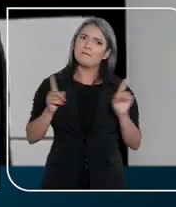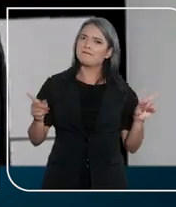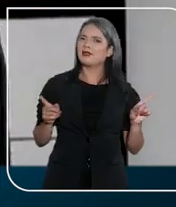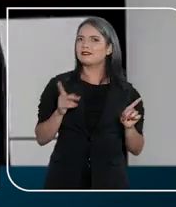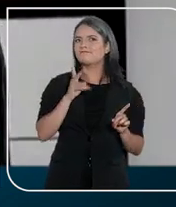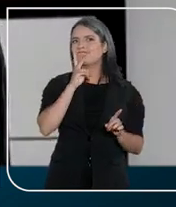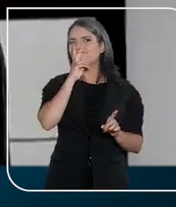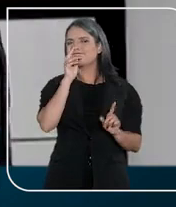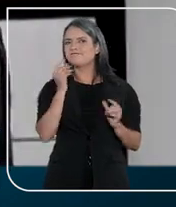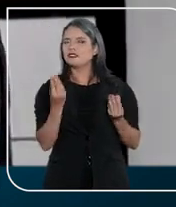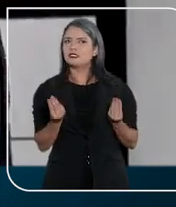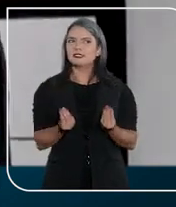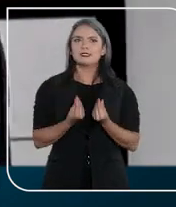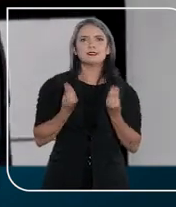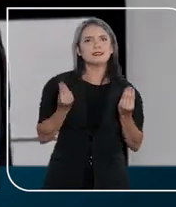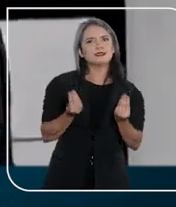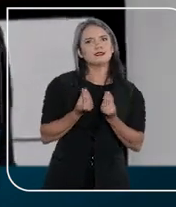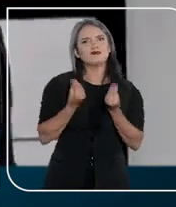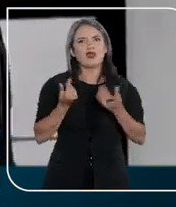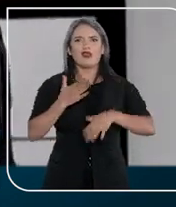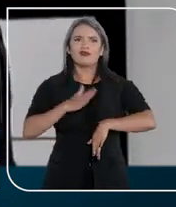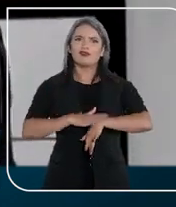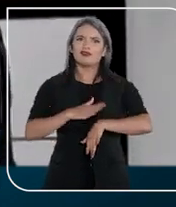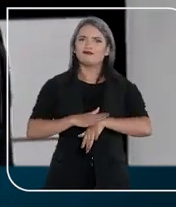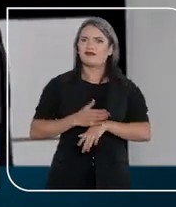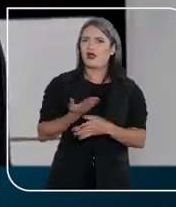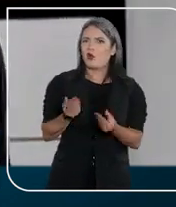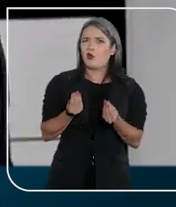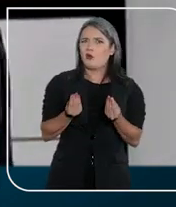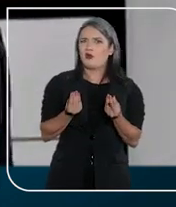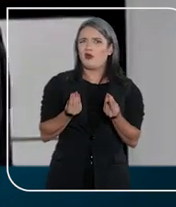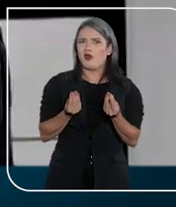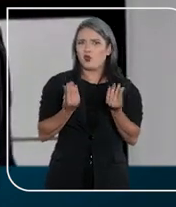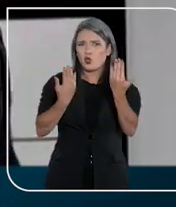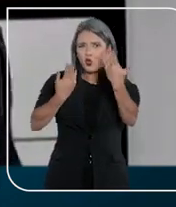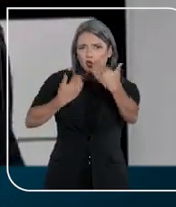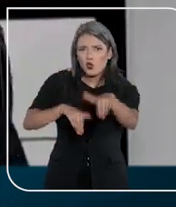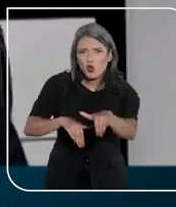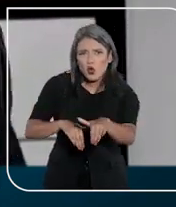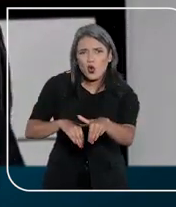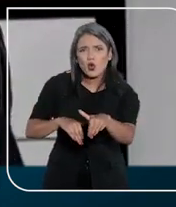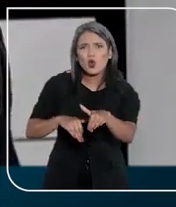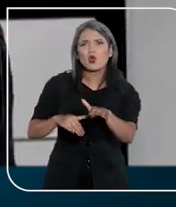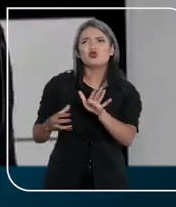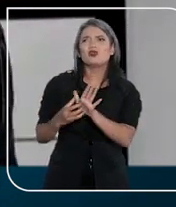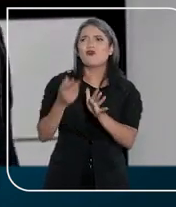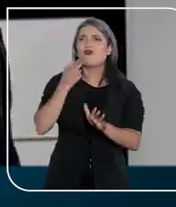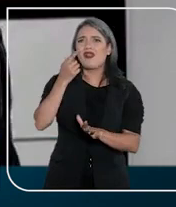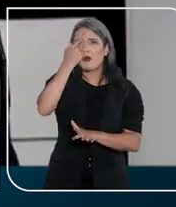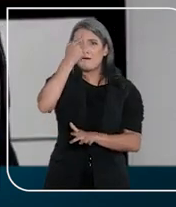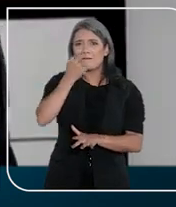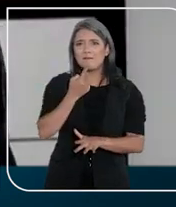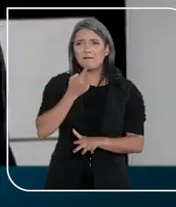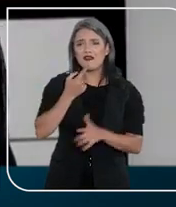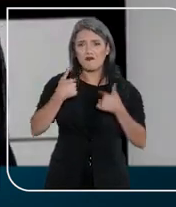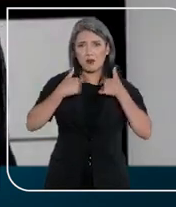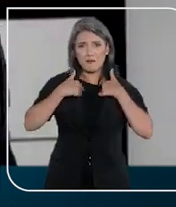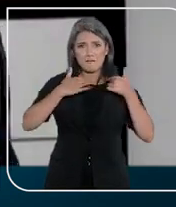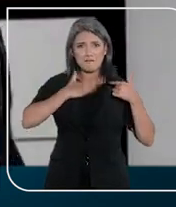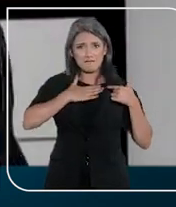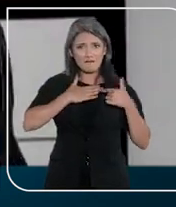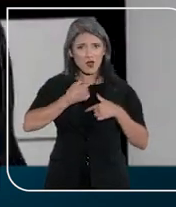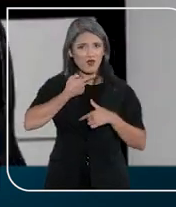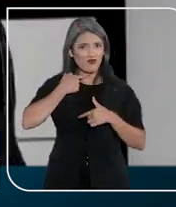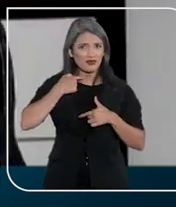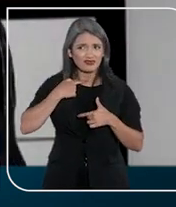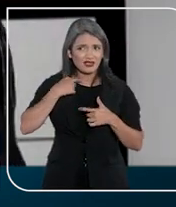muito prematuro em um concurso público, eu julgar o indivíduo porque ele não se adequa ao perfil que eu quero. Então, eu